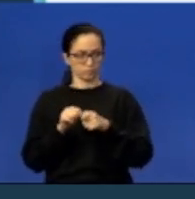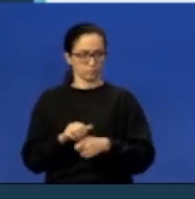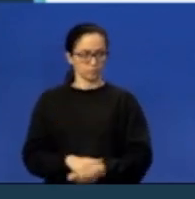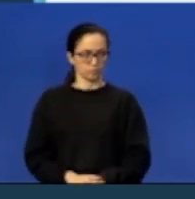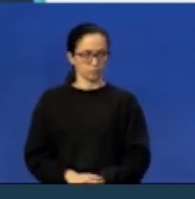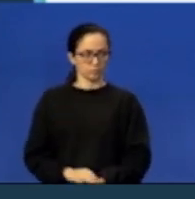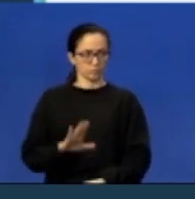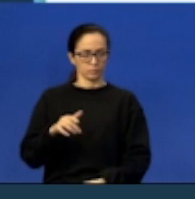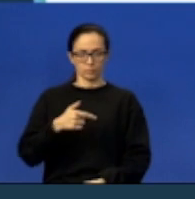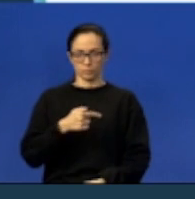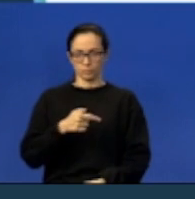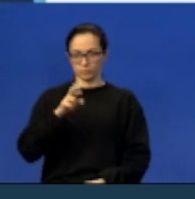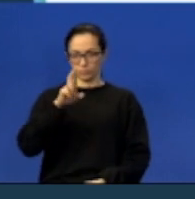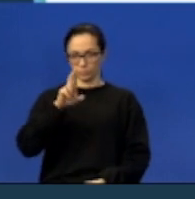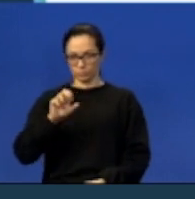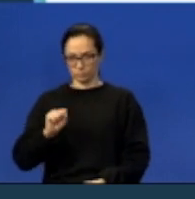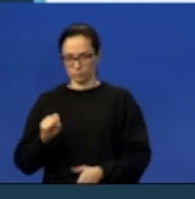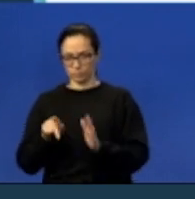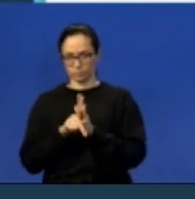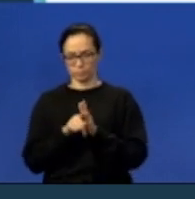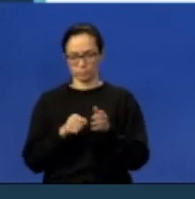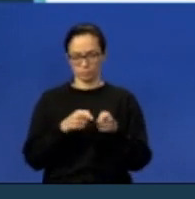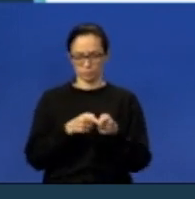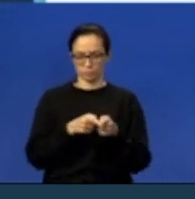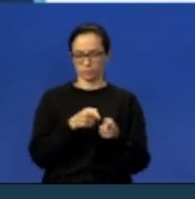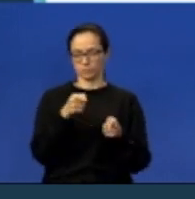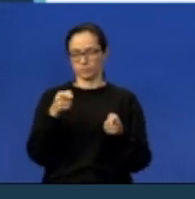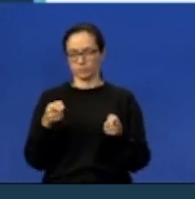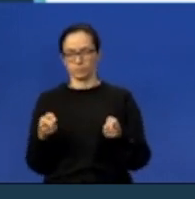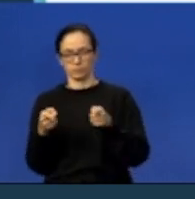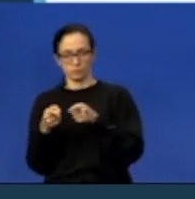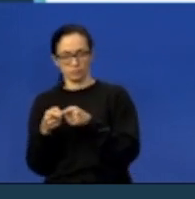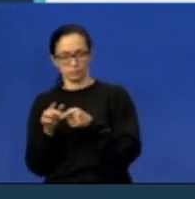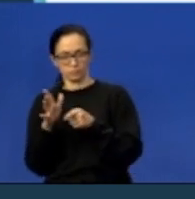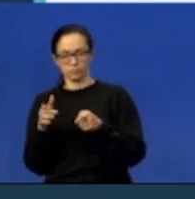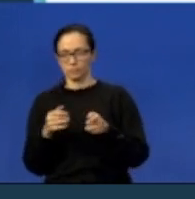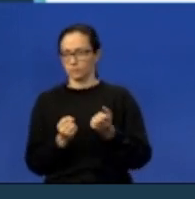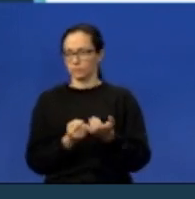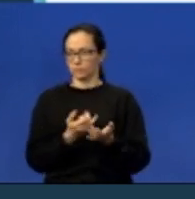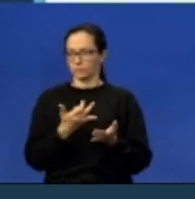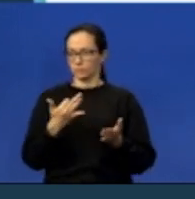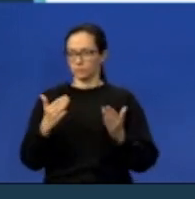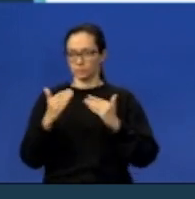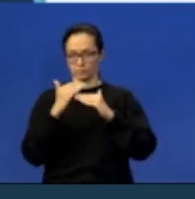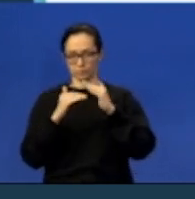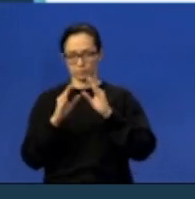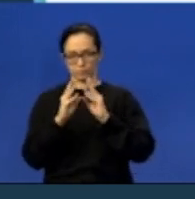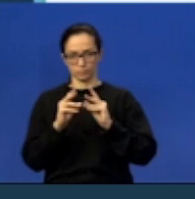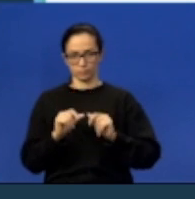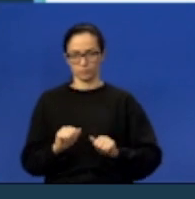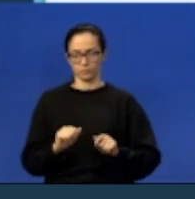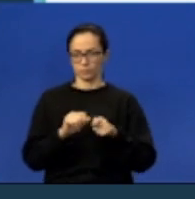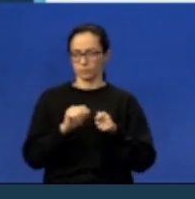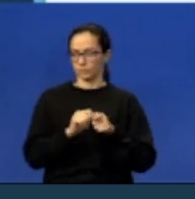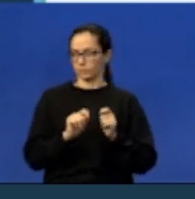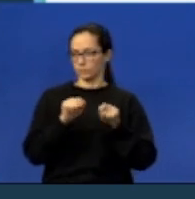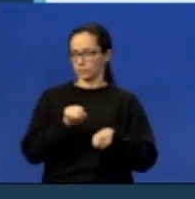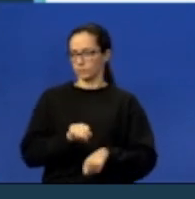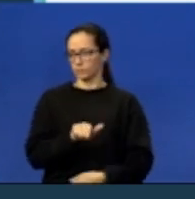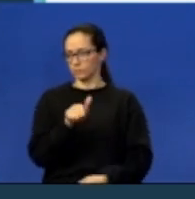intervalo QRS diz respeito ao intervalo de tempo entre a despolarização ventricular